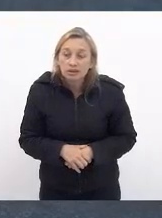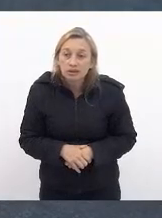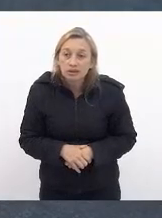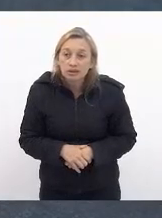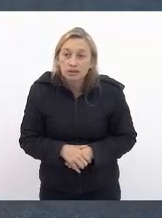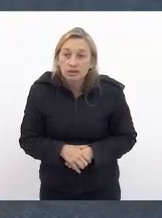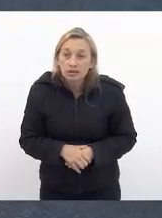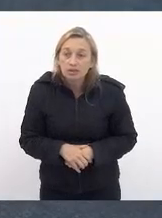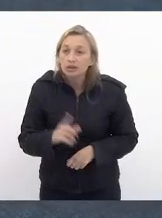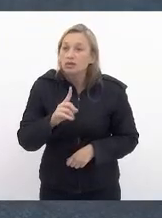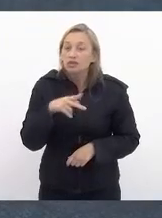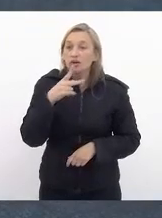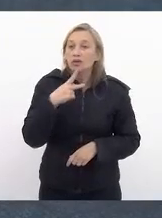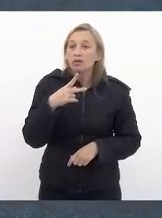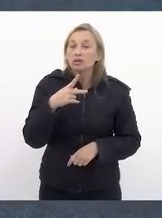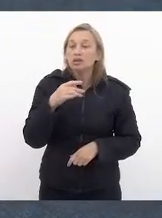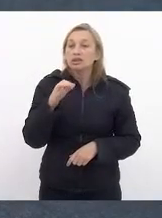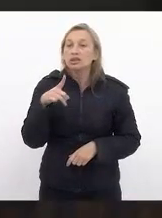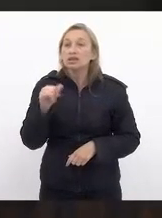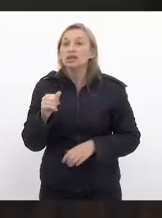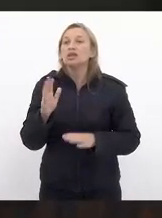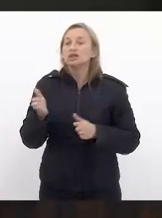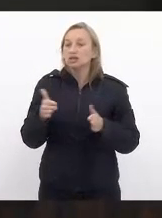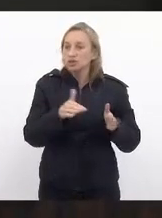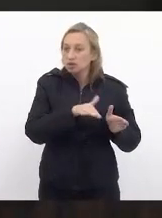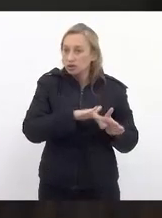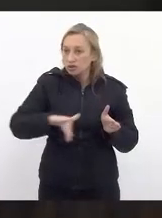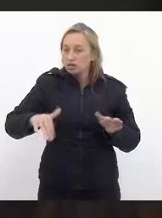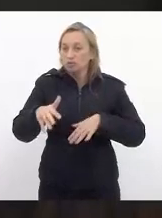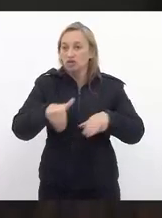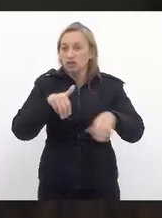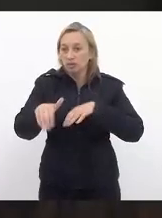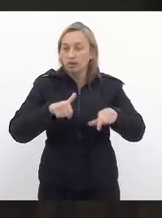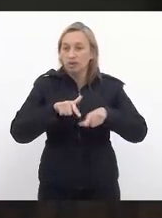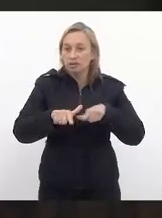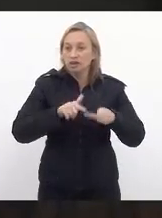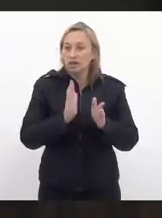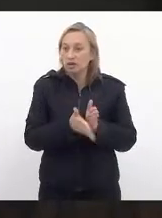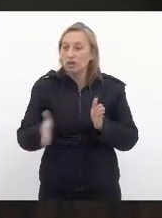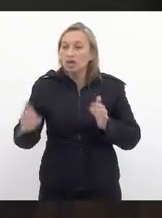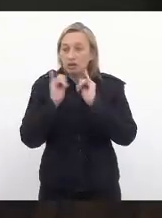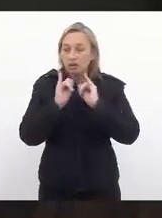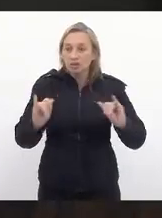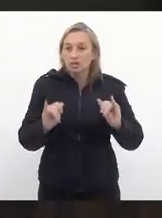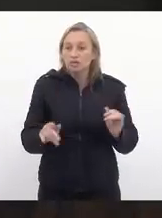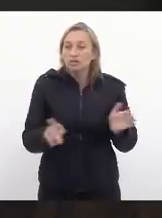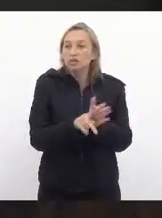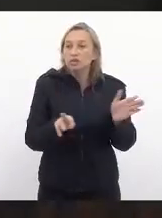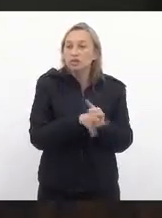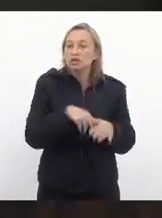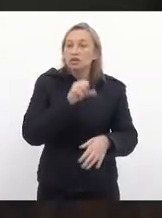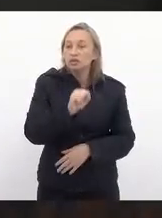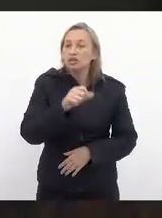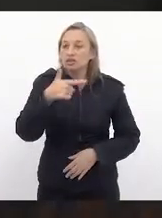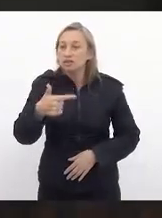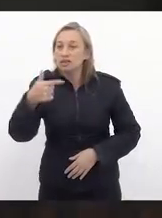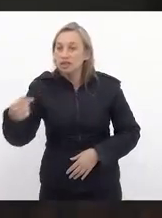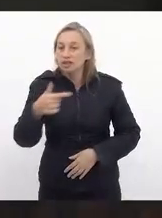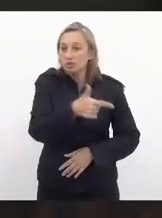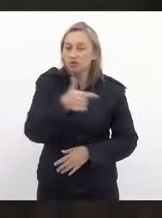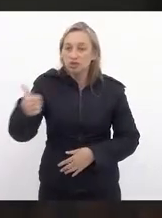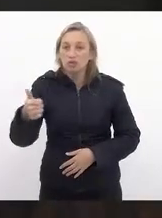e ela não perguntou à presidência chama os trabalhos da ordem e anuncia o projeto de resolução